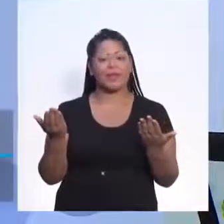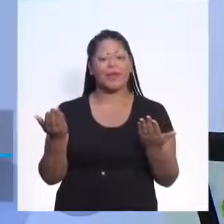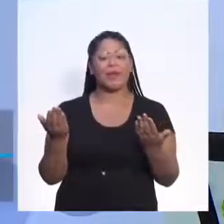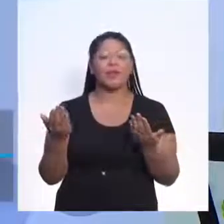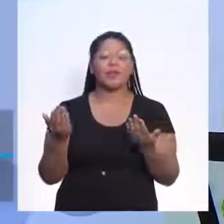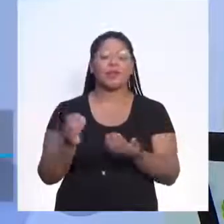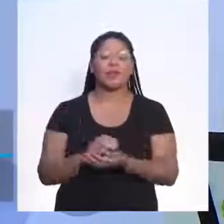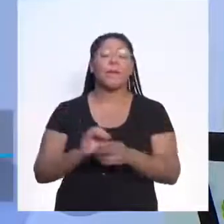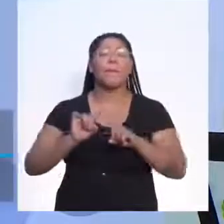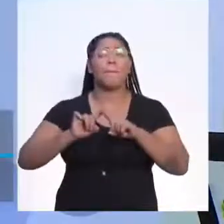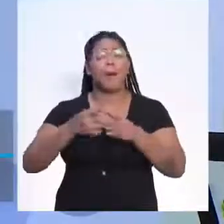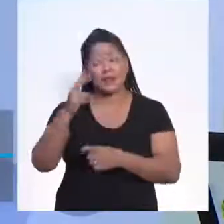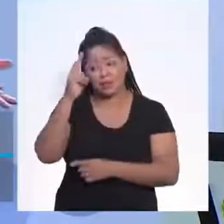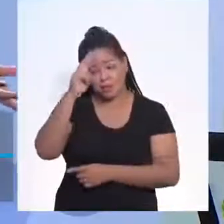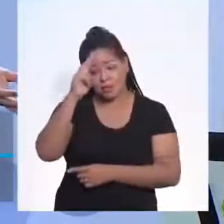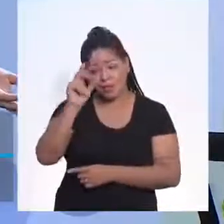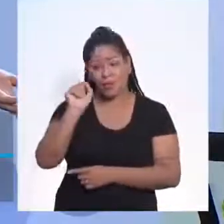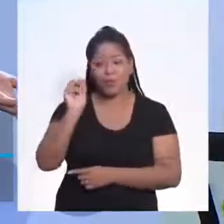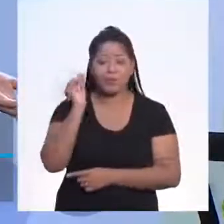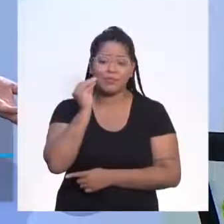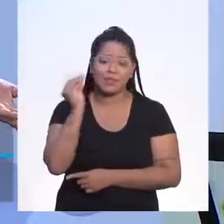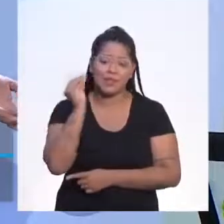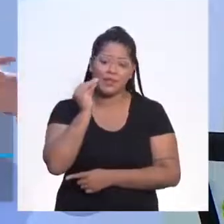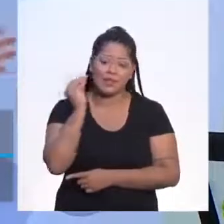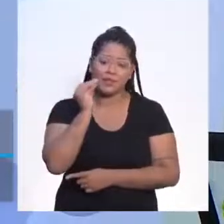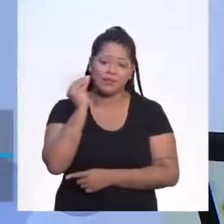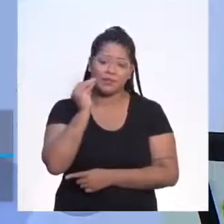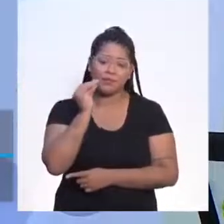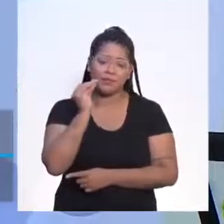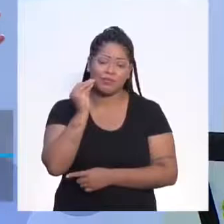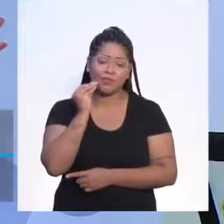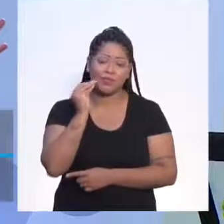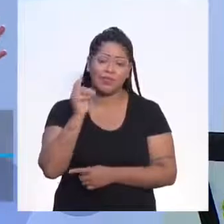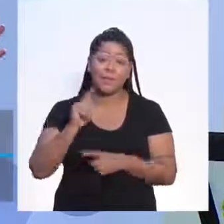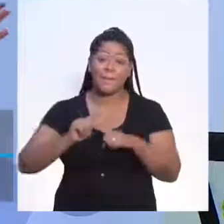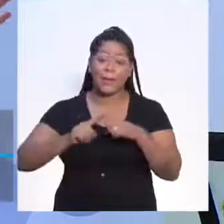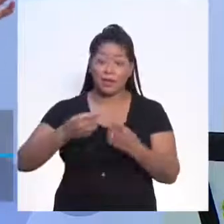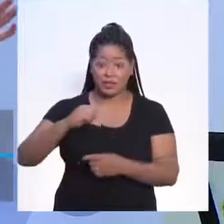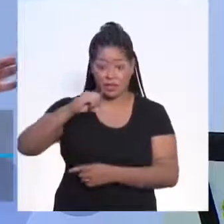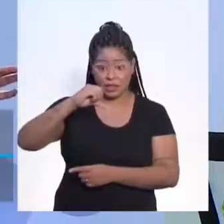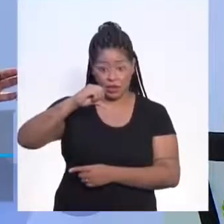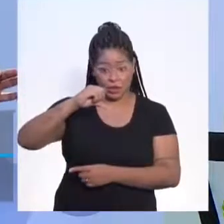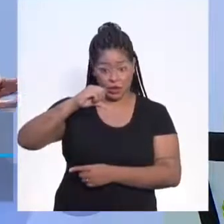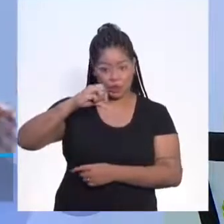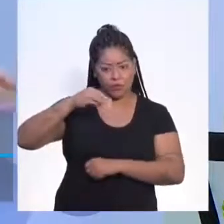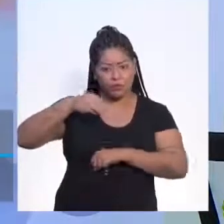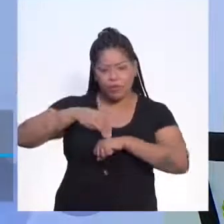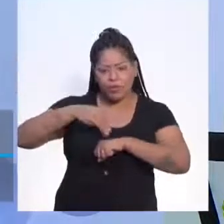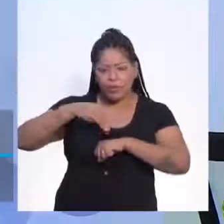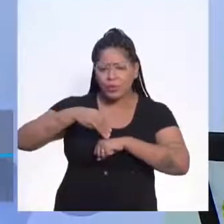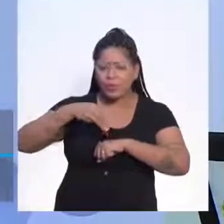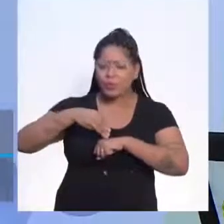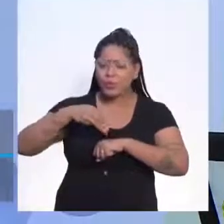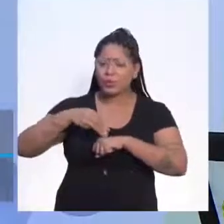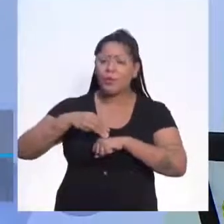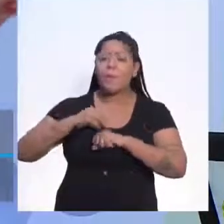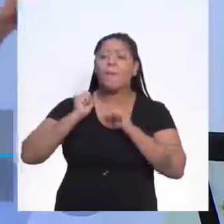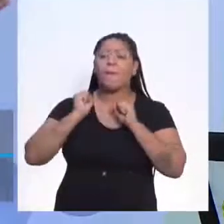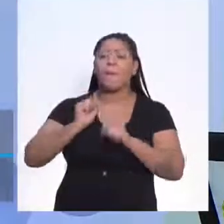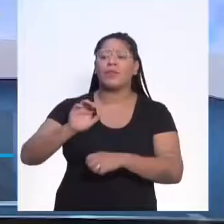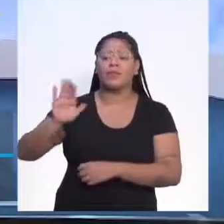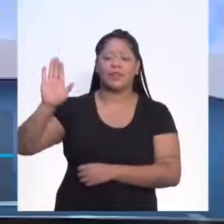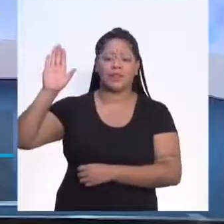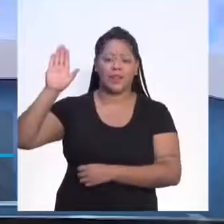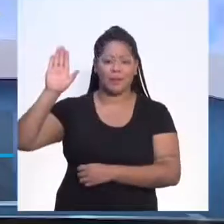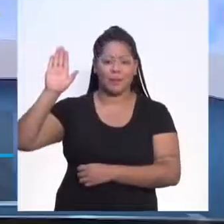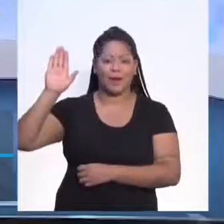teste, e nesse teste, né, podia ser que não acontecesse, mas ainda nós temos 9 minutos. Pessoal, levanta a mão aí no chat, não, no